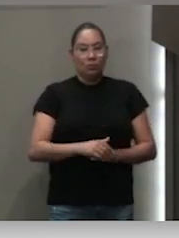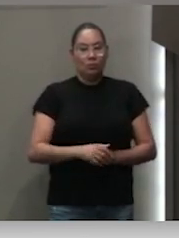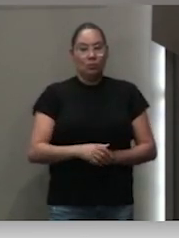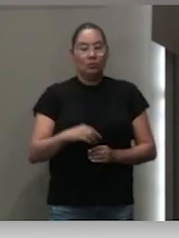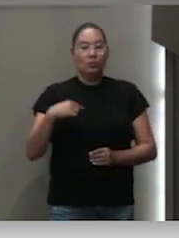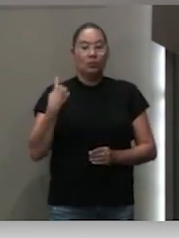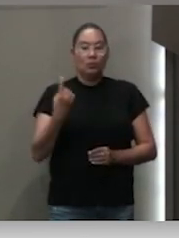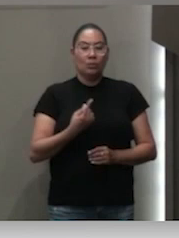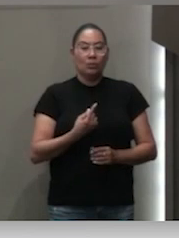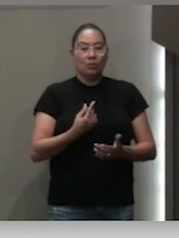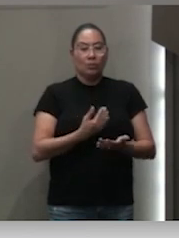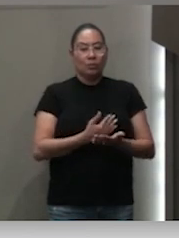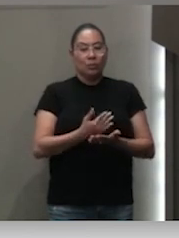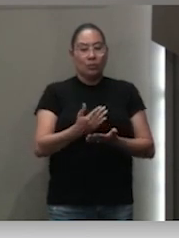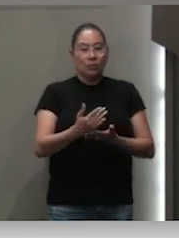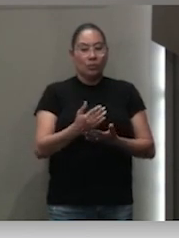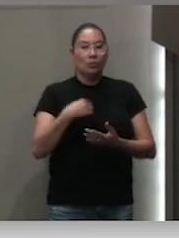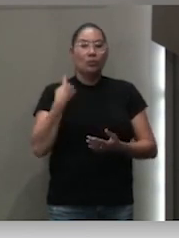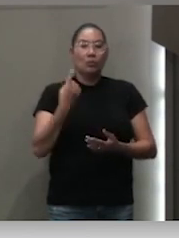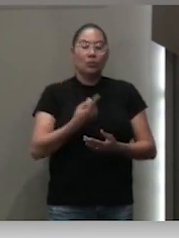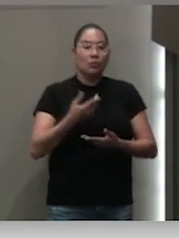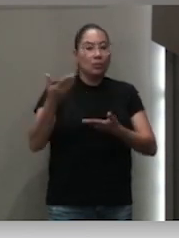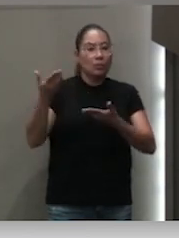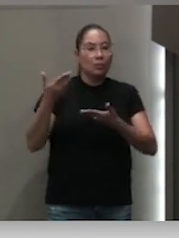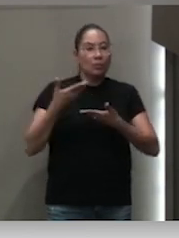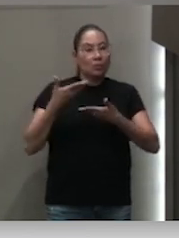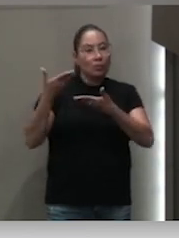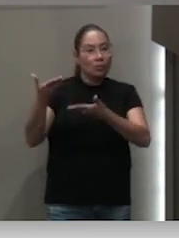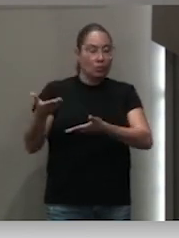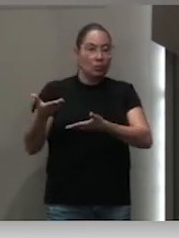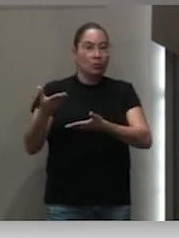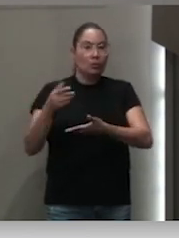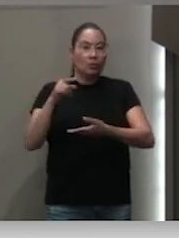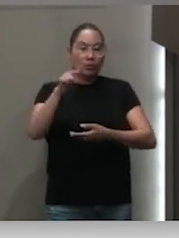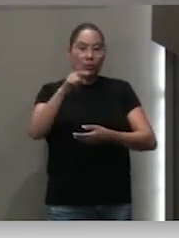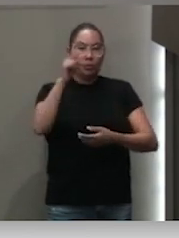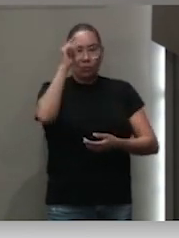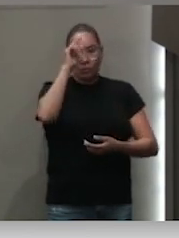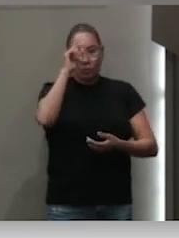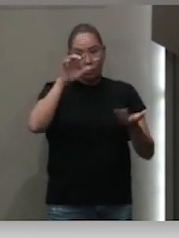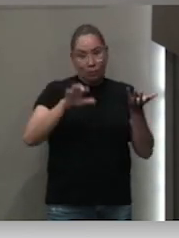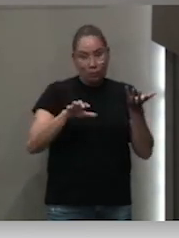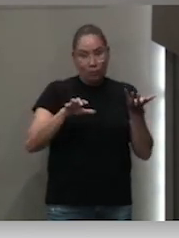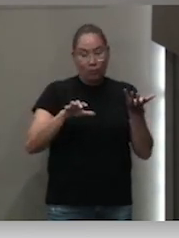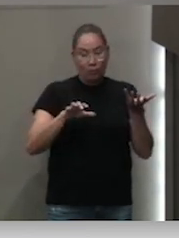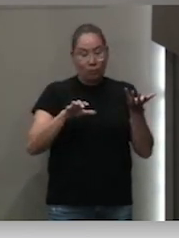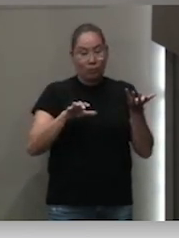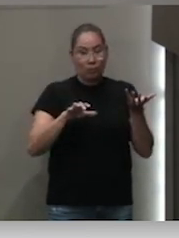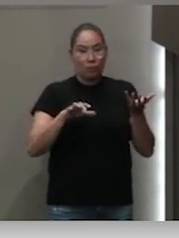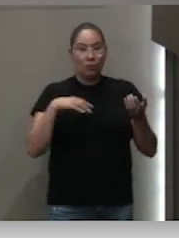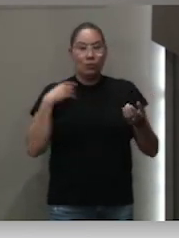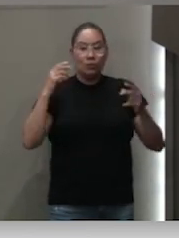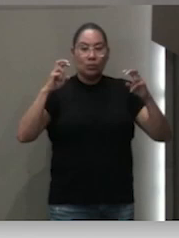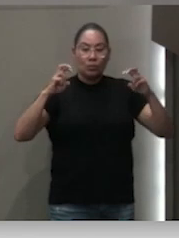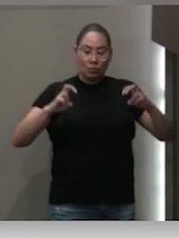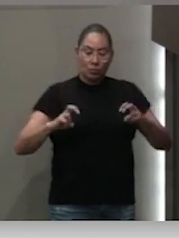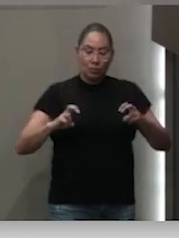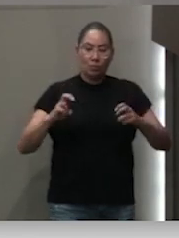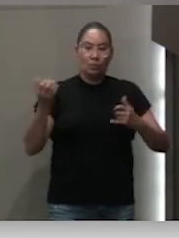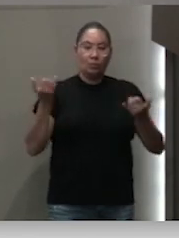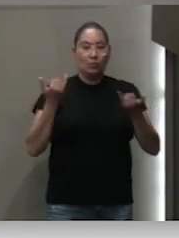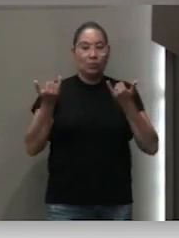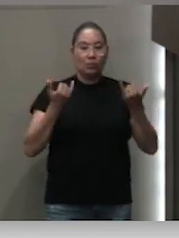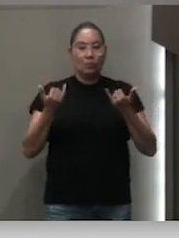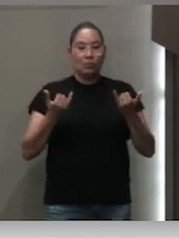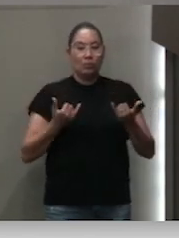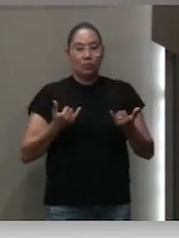instaurando e nós inclusive Fomos convidados aí à Brasília para sermos ouvidos lá pelos parlamentares fomos ouvidos